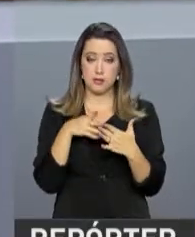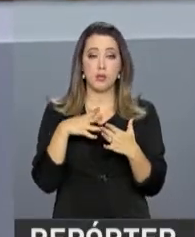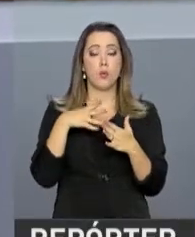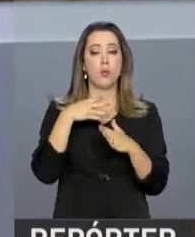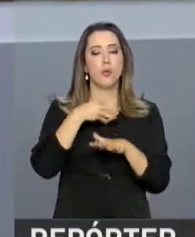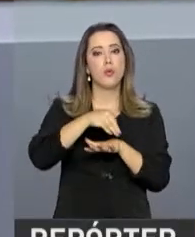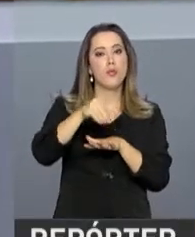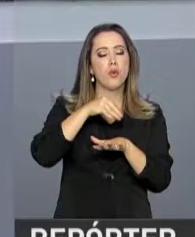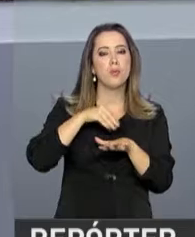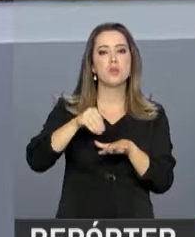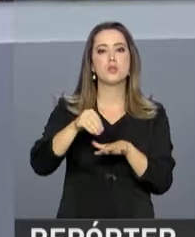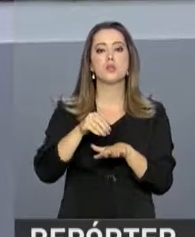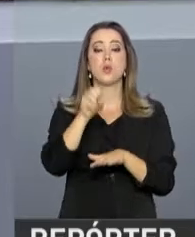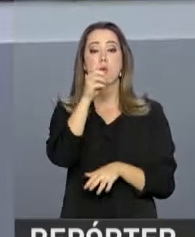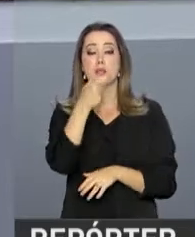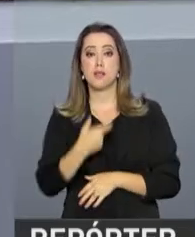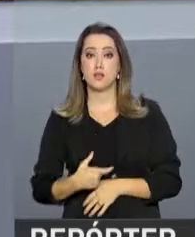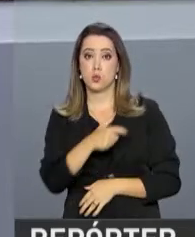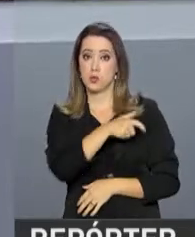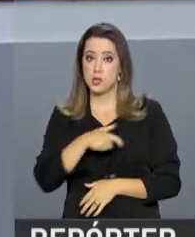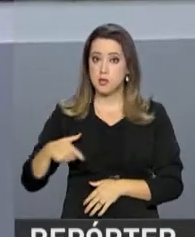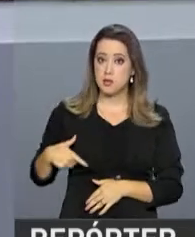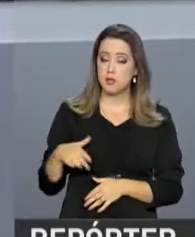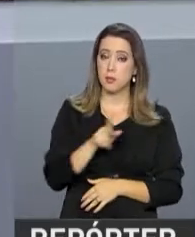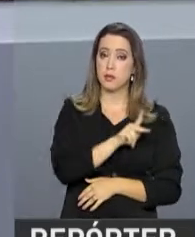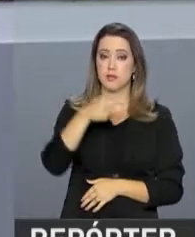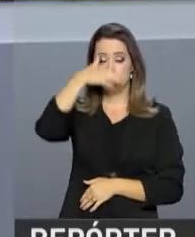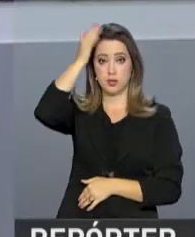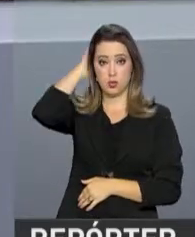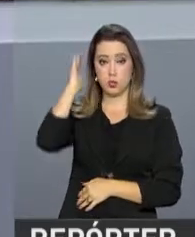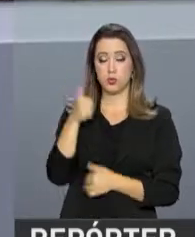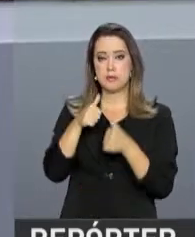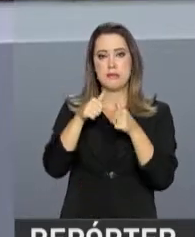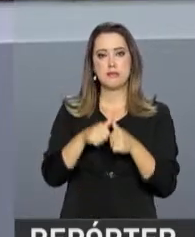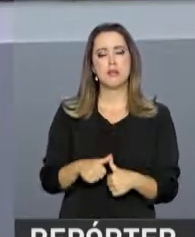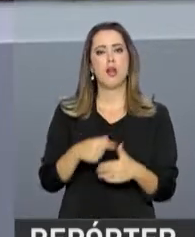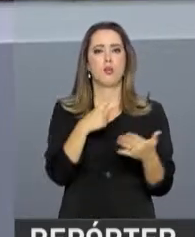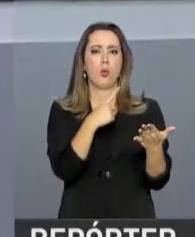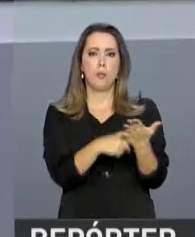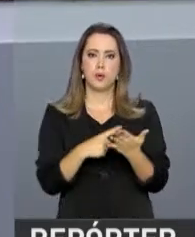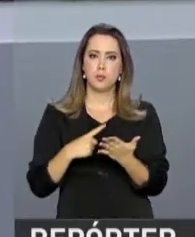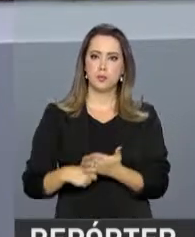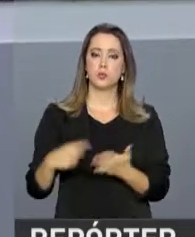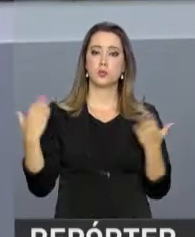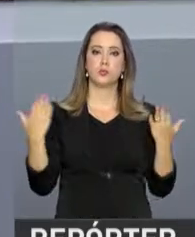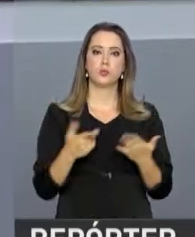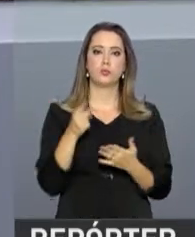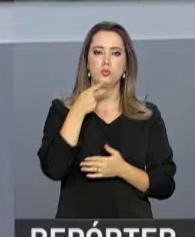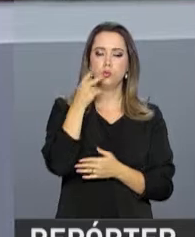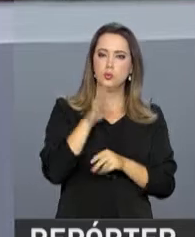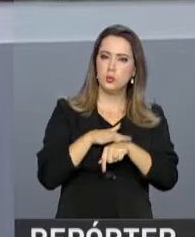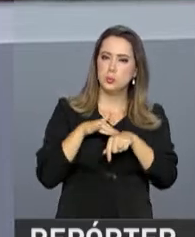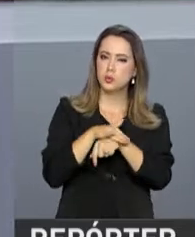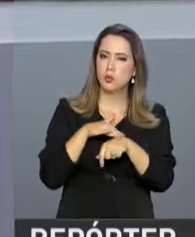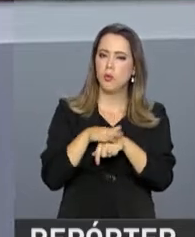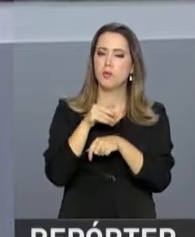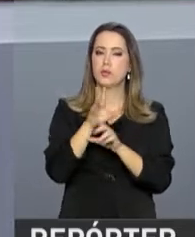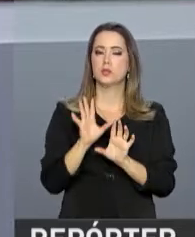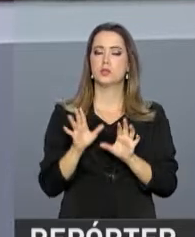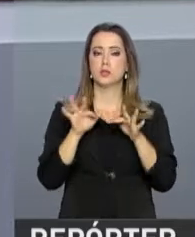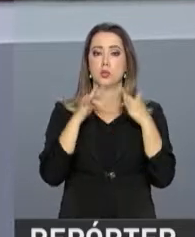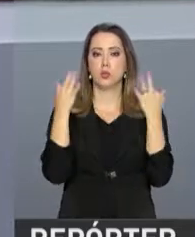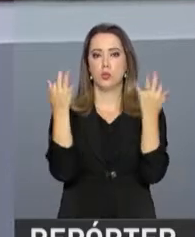informação da suíça onde o presidente michel temer cumpre agenda hoje temer começou o dia com um discurso na sessão plenária do fórum